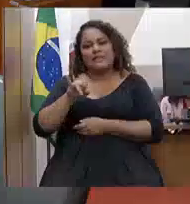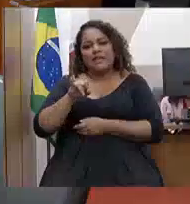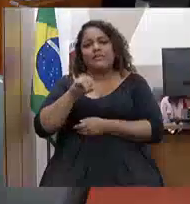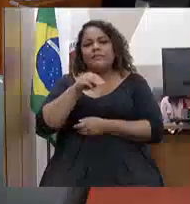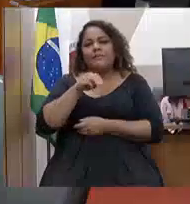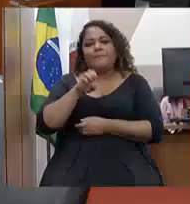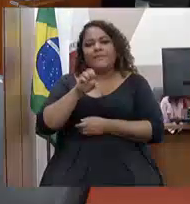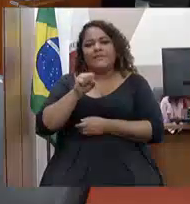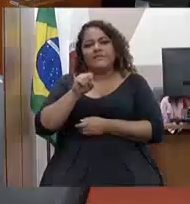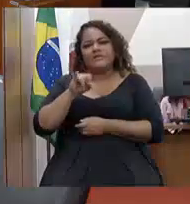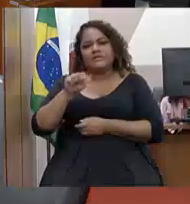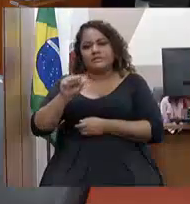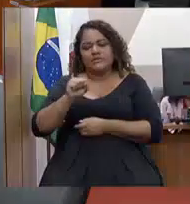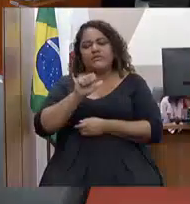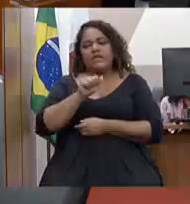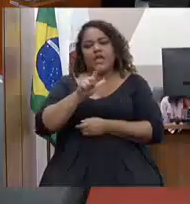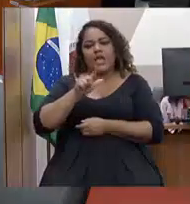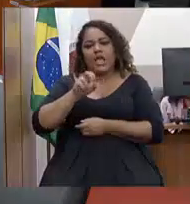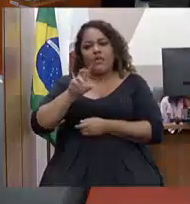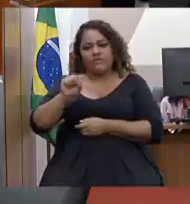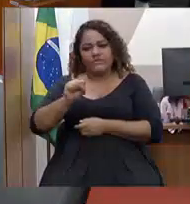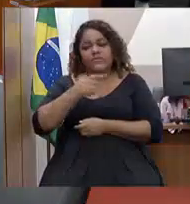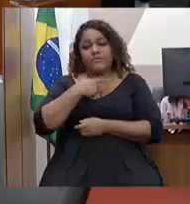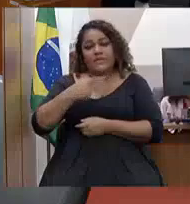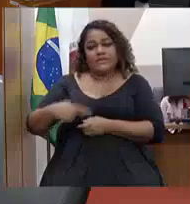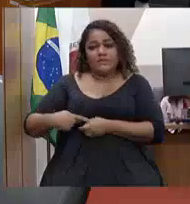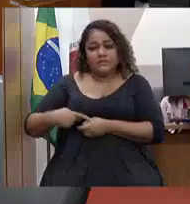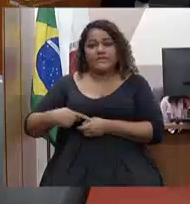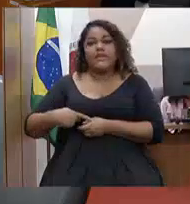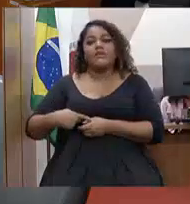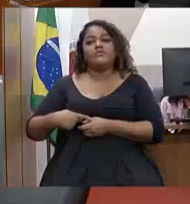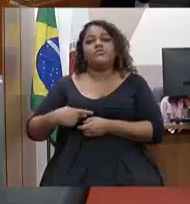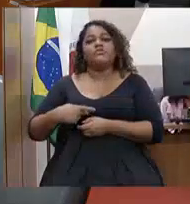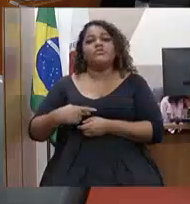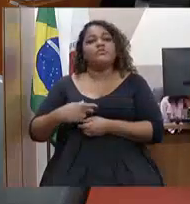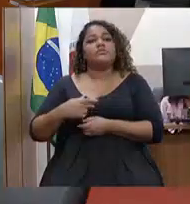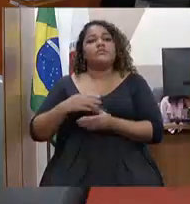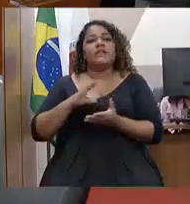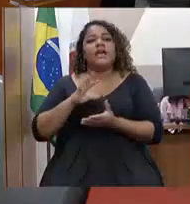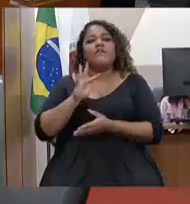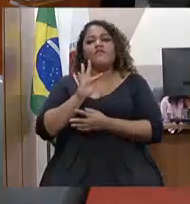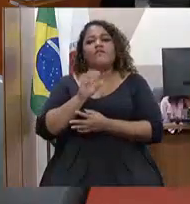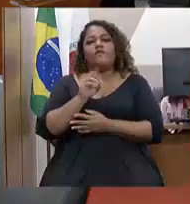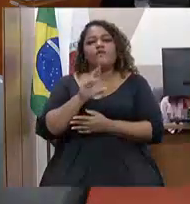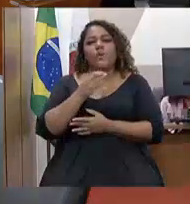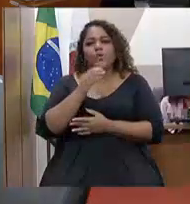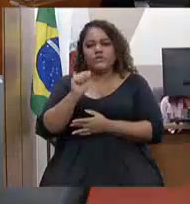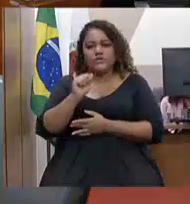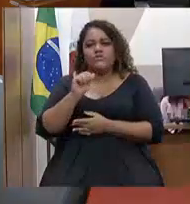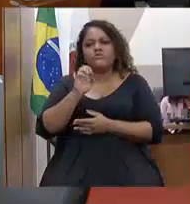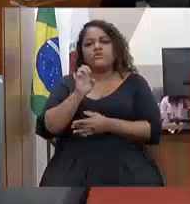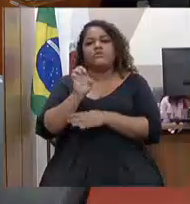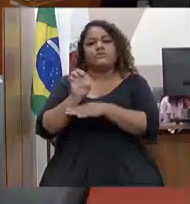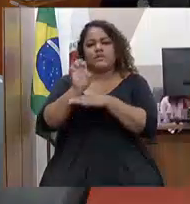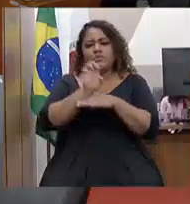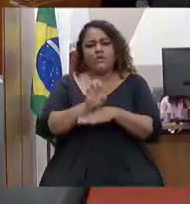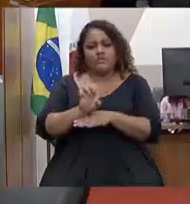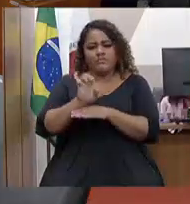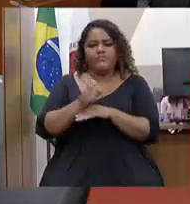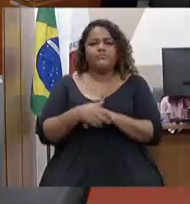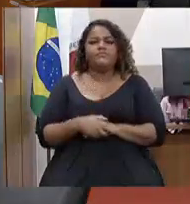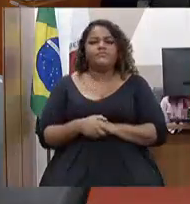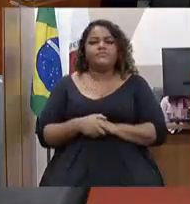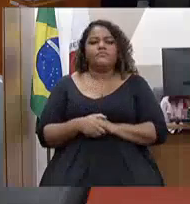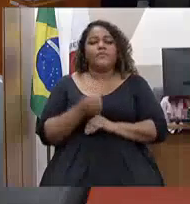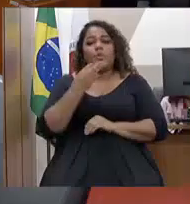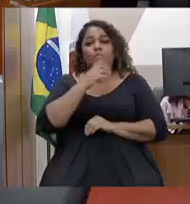dia bom dia a todos e a todas Obrigado companheiros né saudades aqui em nome do nosso